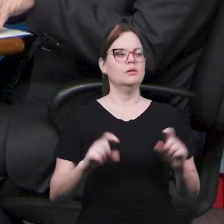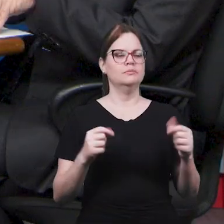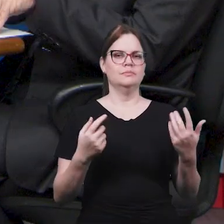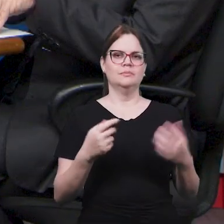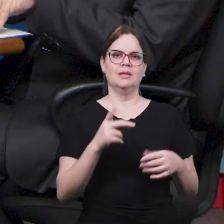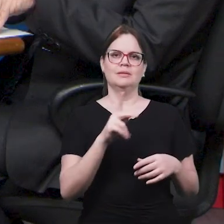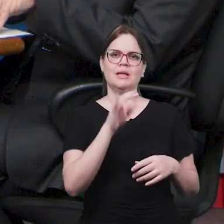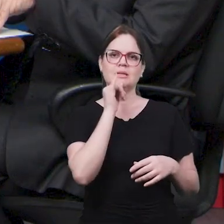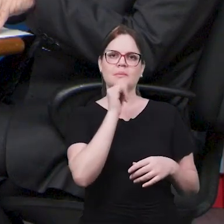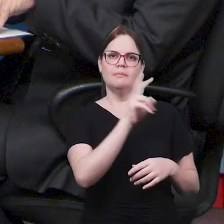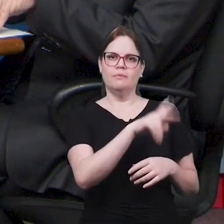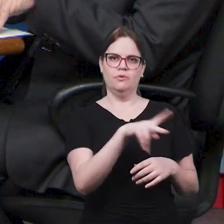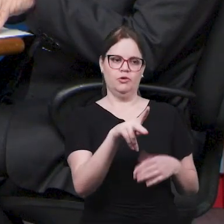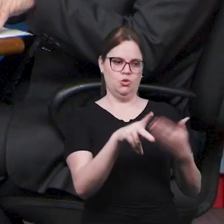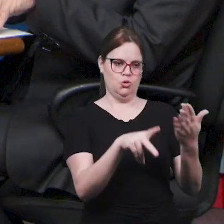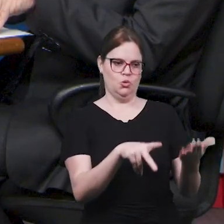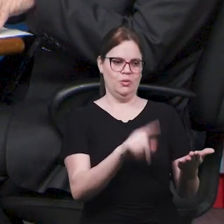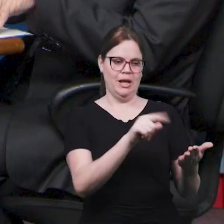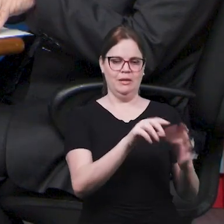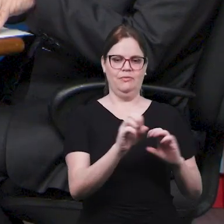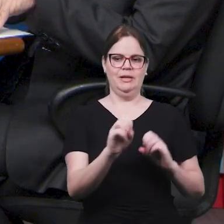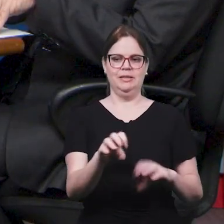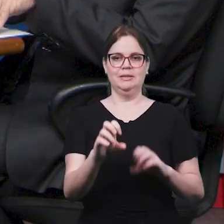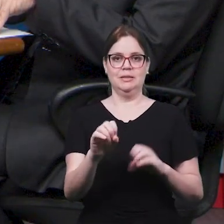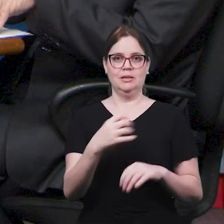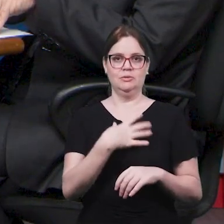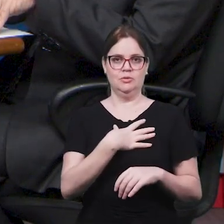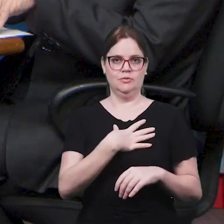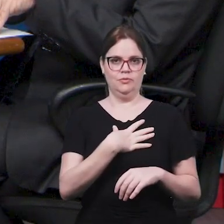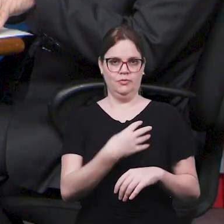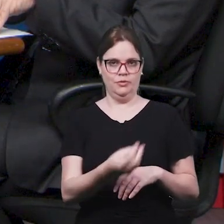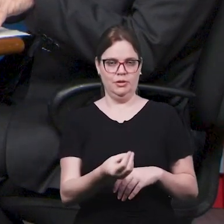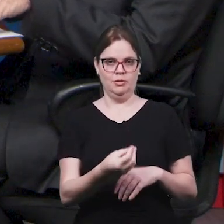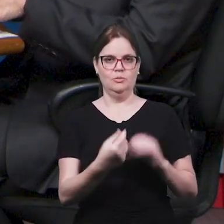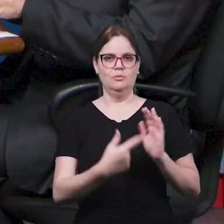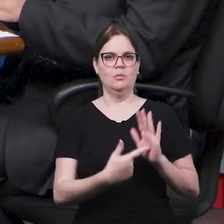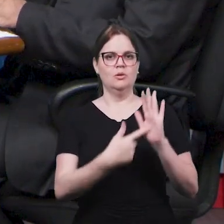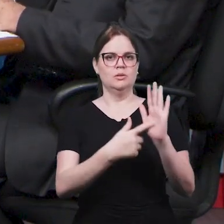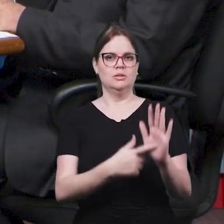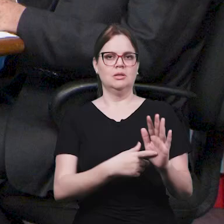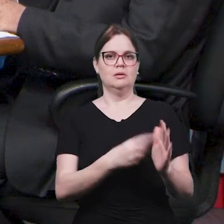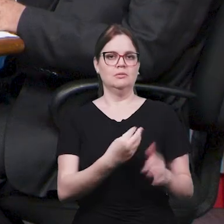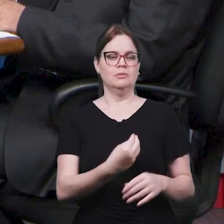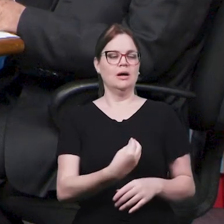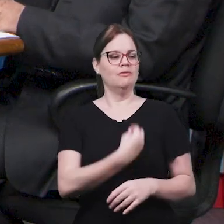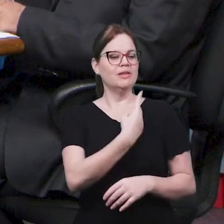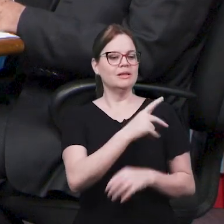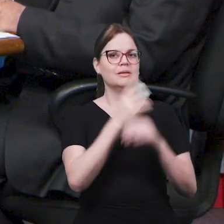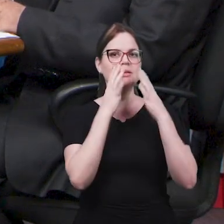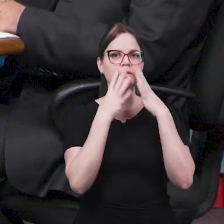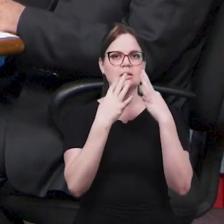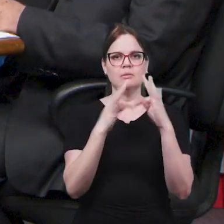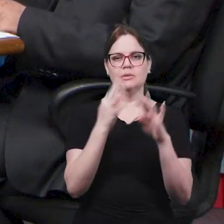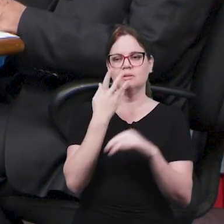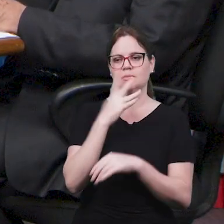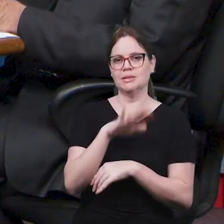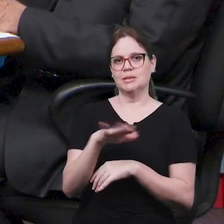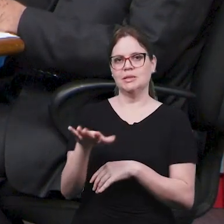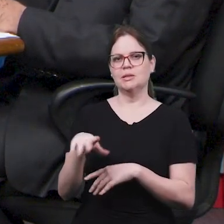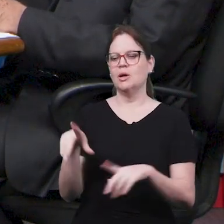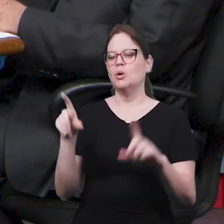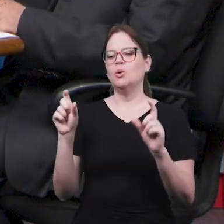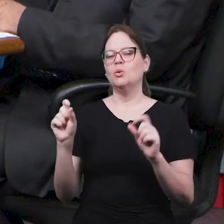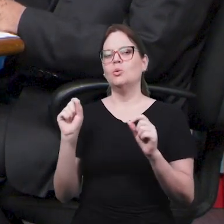uma professora em termos de reflexo do exemplo de vida dela para as crianças,